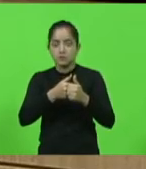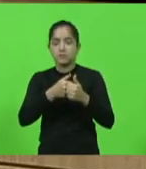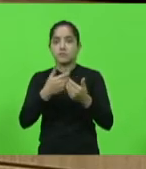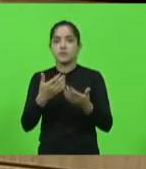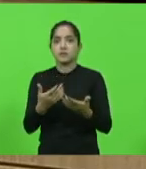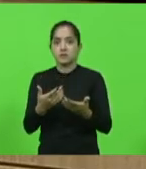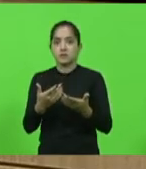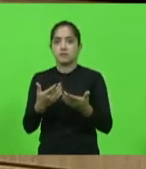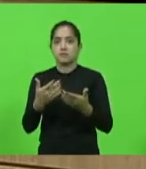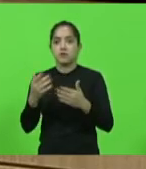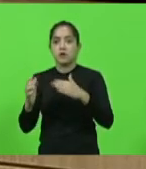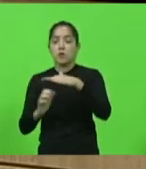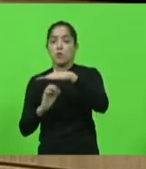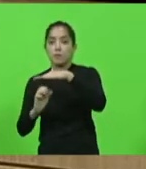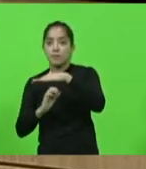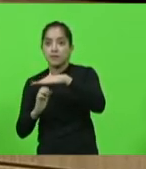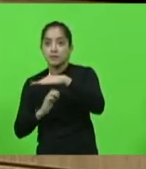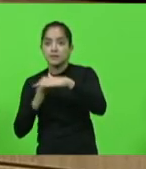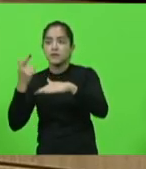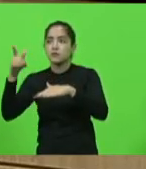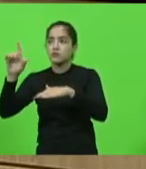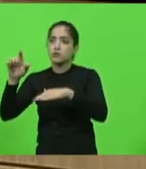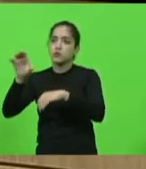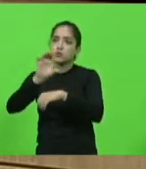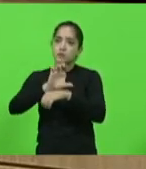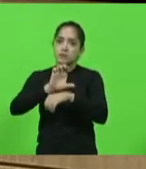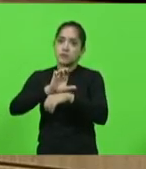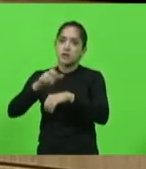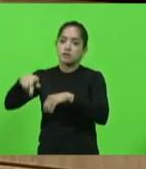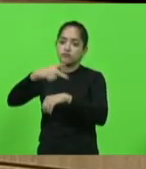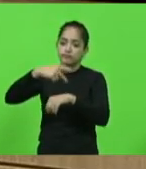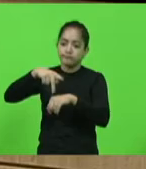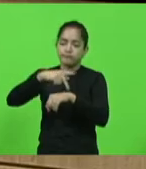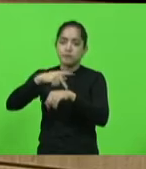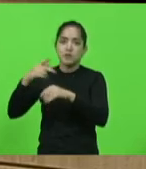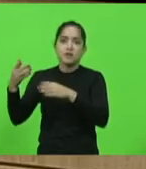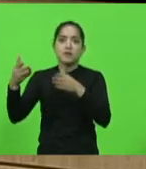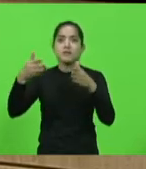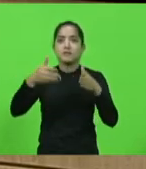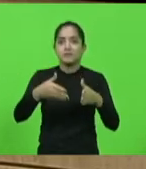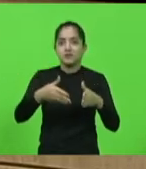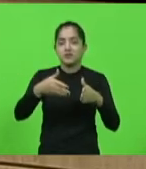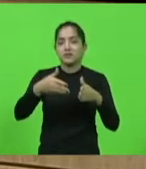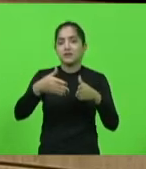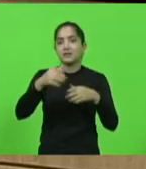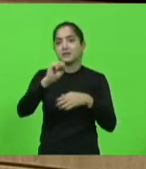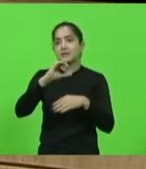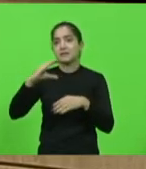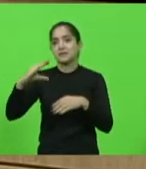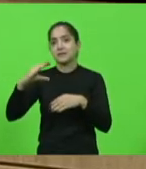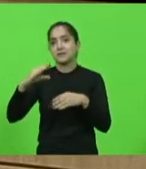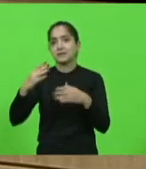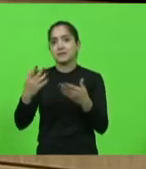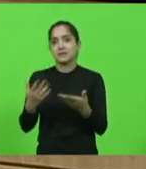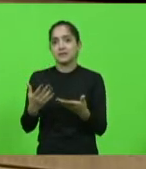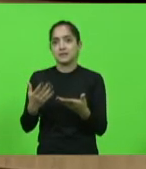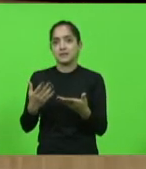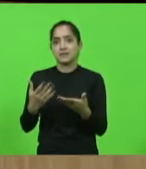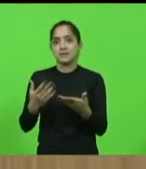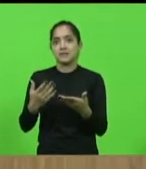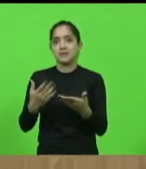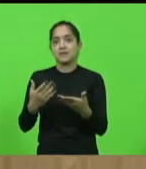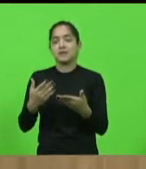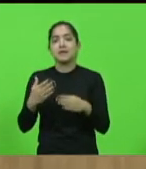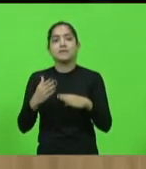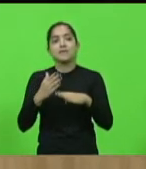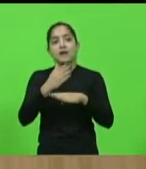grande empresário de outro estado, de outro país, descer no aeroporto em Navegantes e subir até